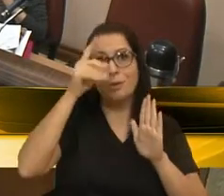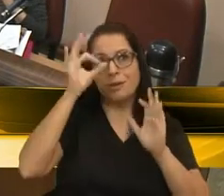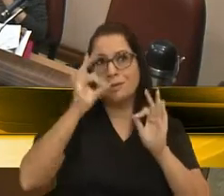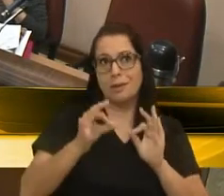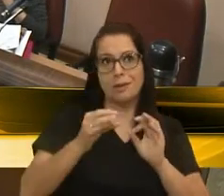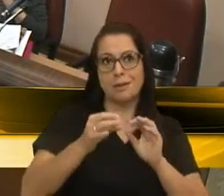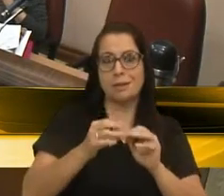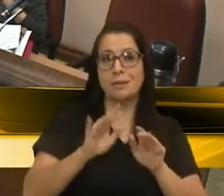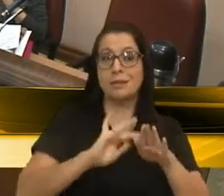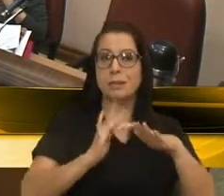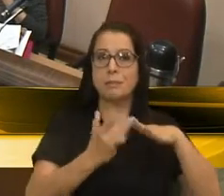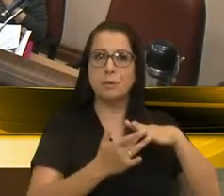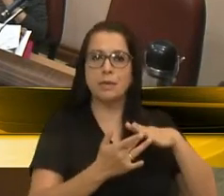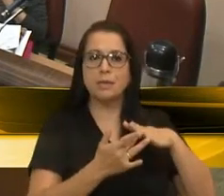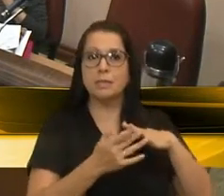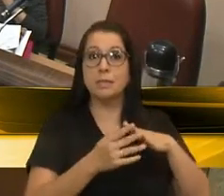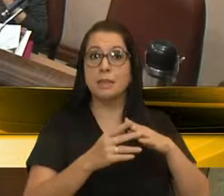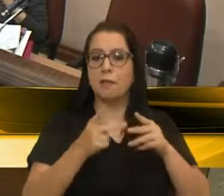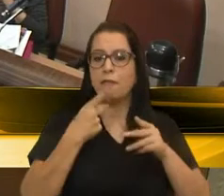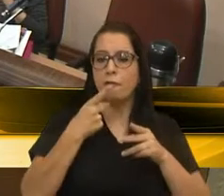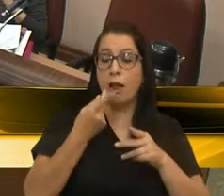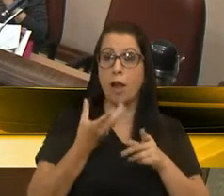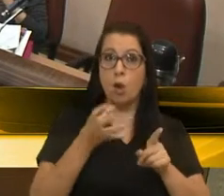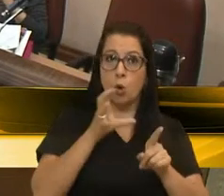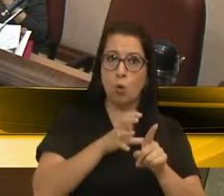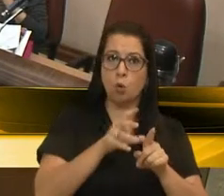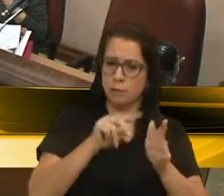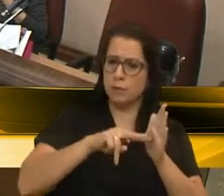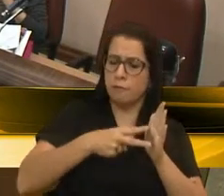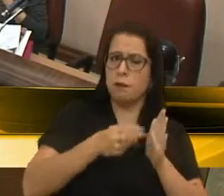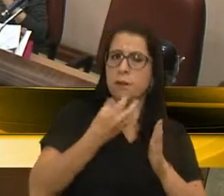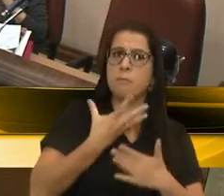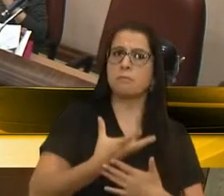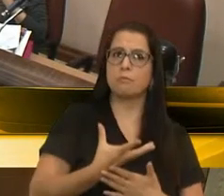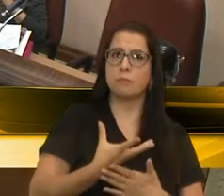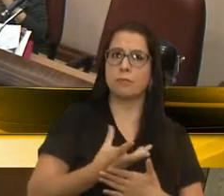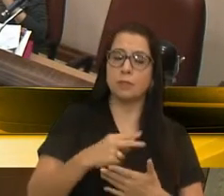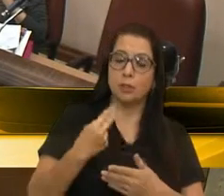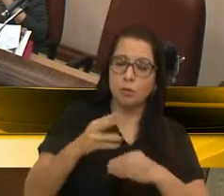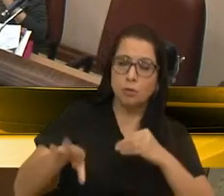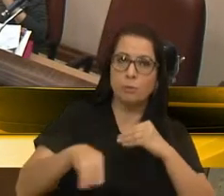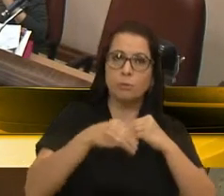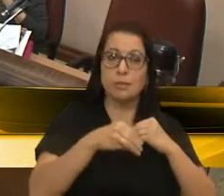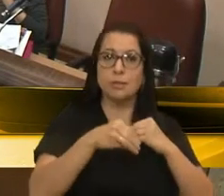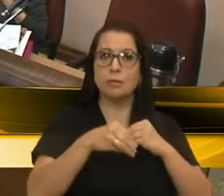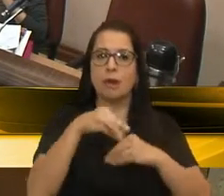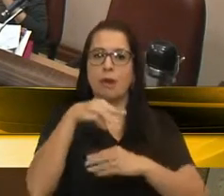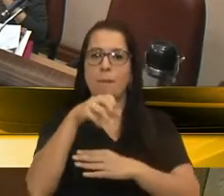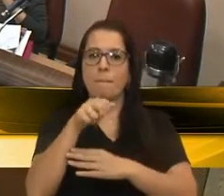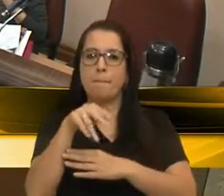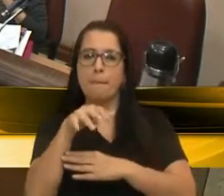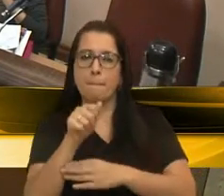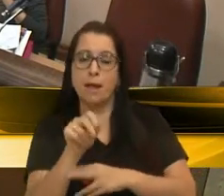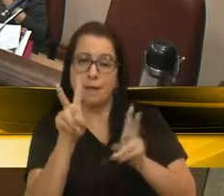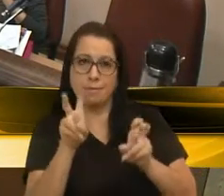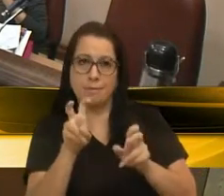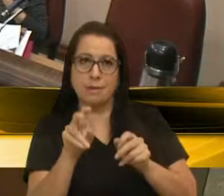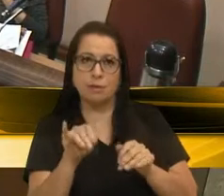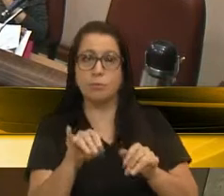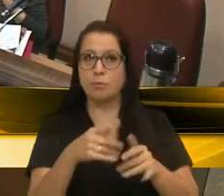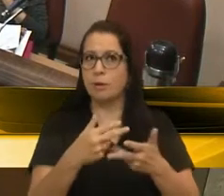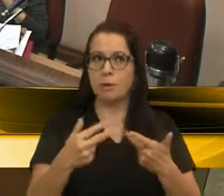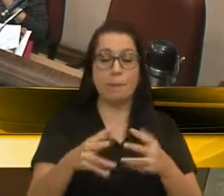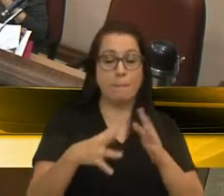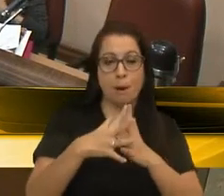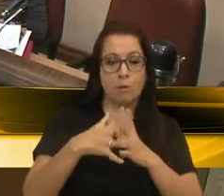se a imprensa grita contra, é sinal de que é bom. E completou: com a gente aqui a mamata deles também acabou. Imperdível